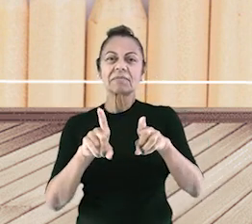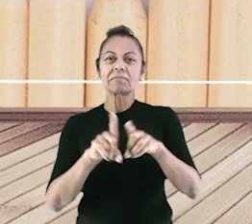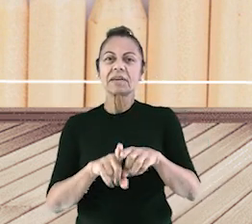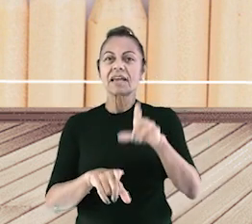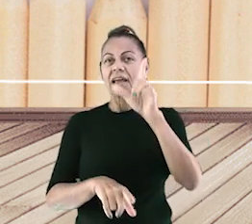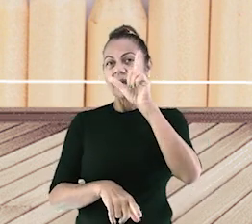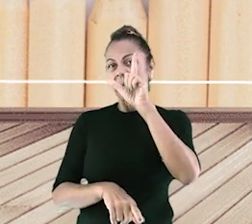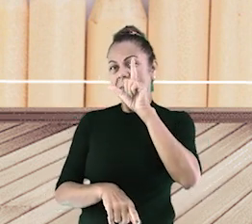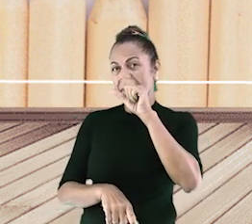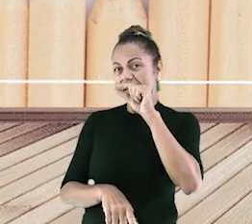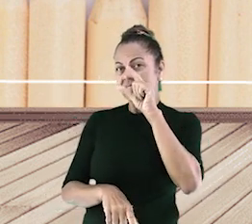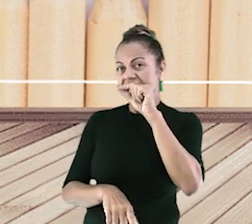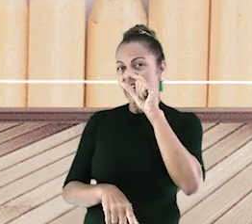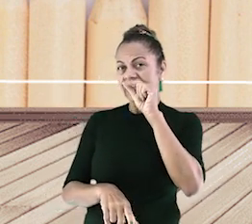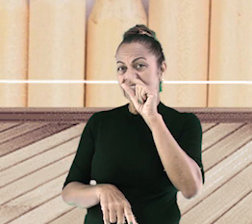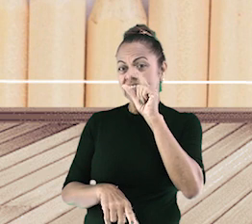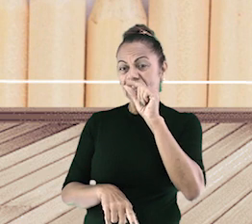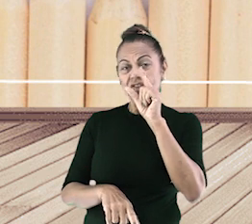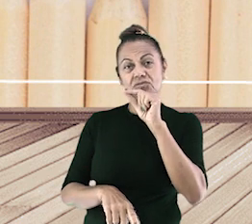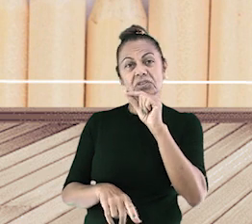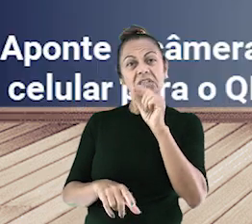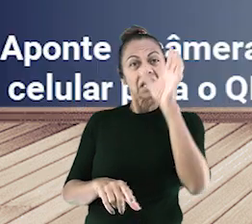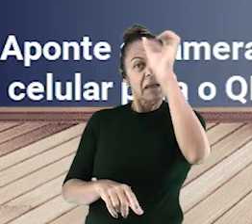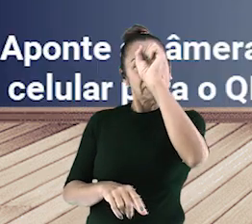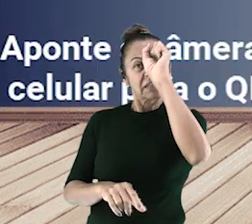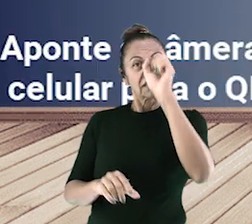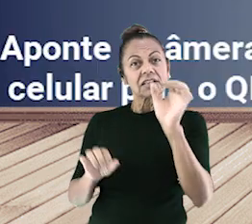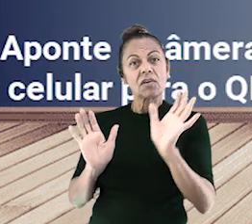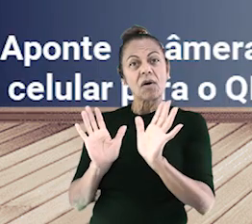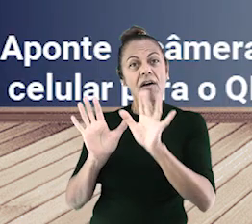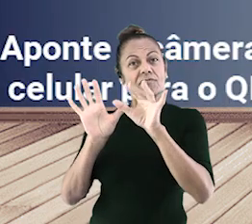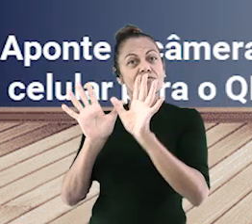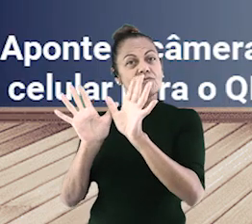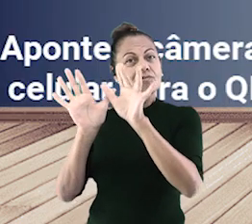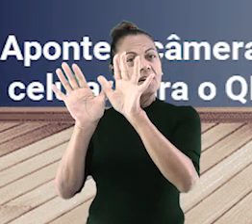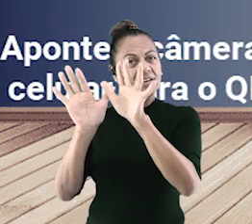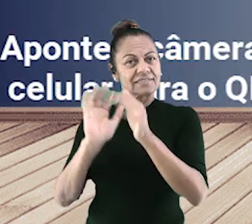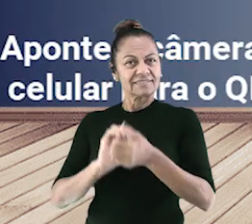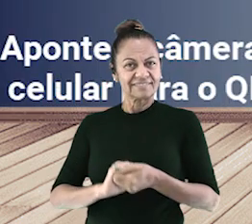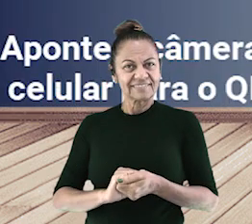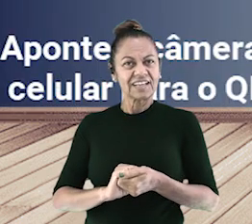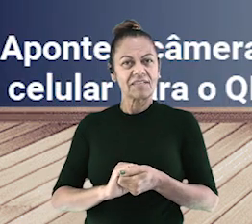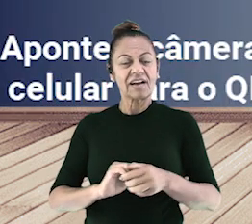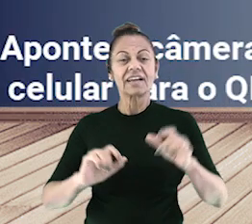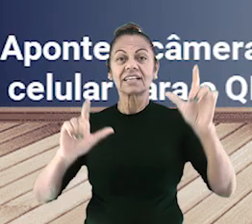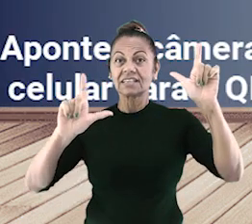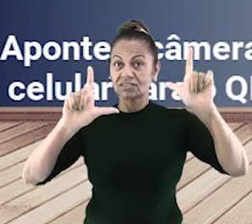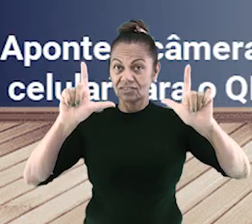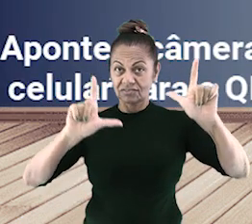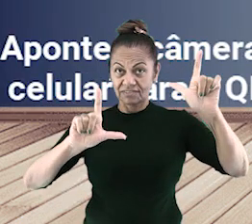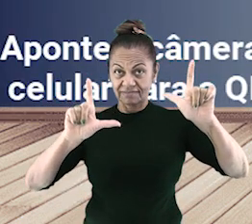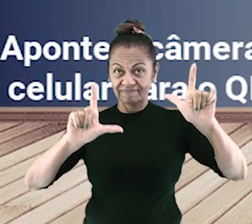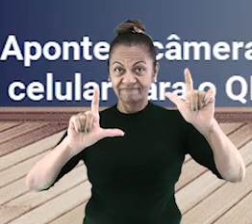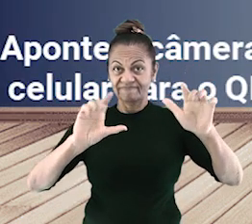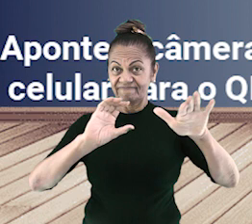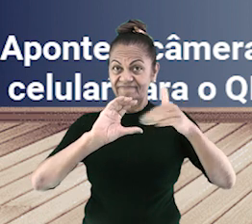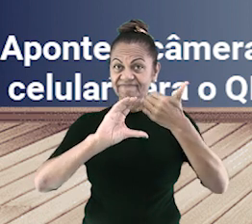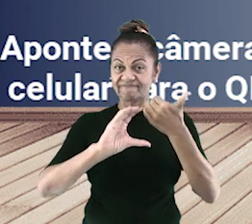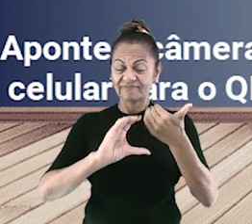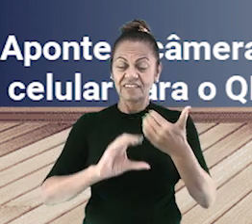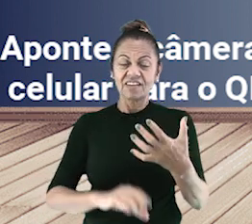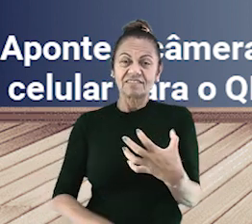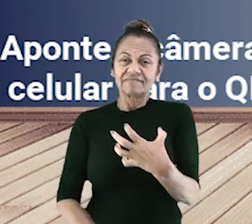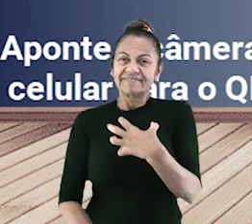a história do passarinho que aprendeu a voar. É só encaminhar para nós aqui no Dever em Casa na